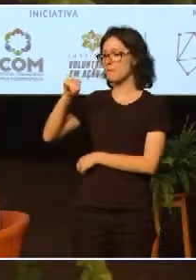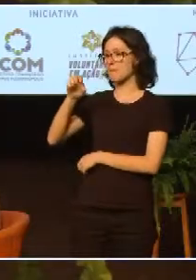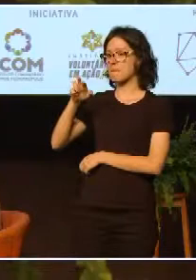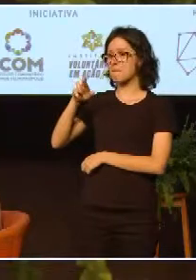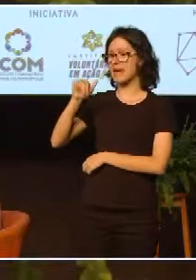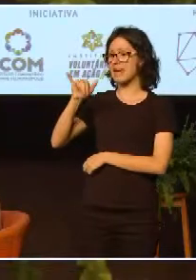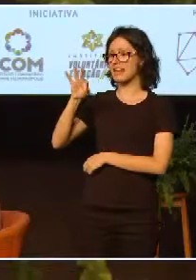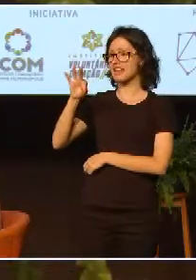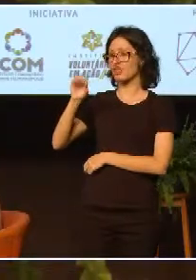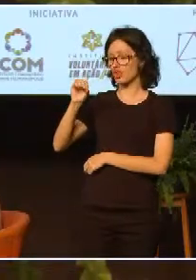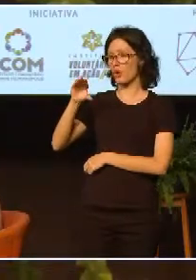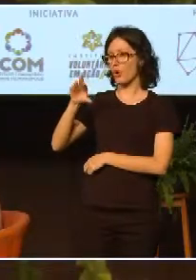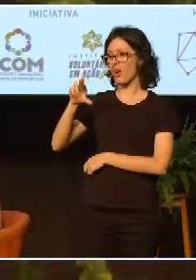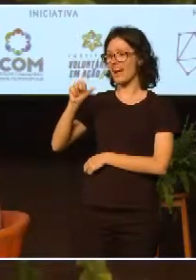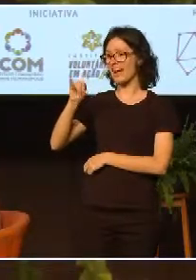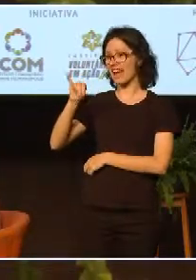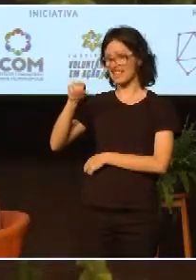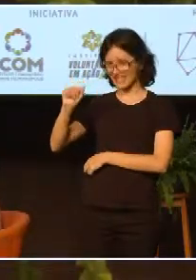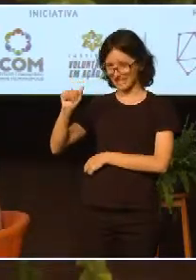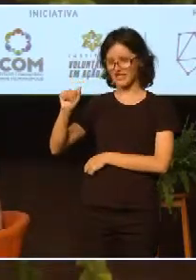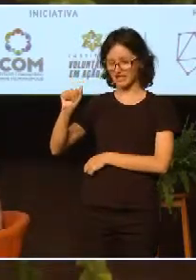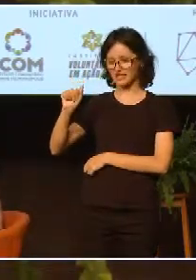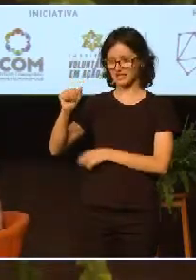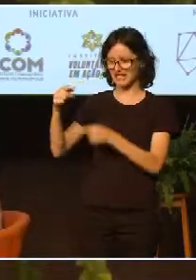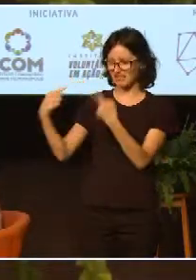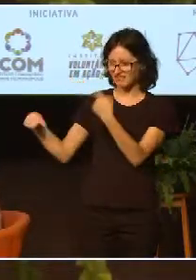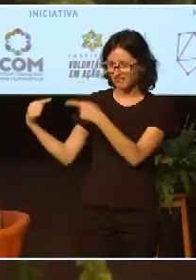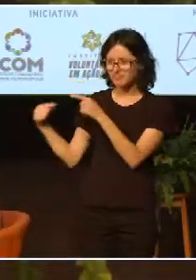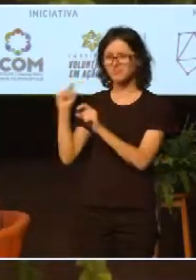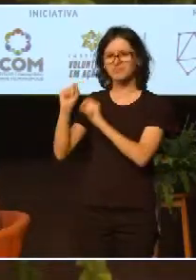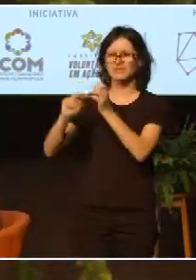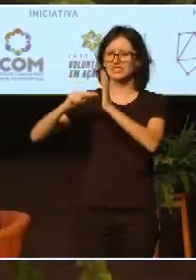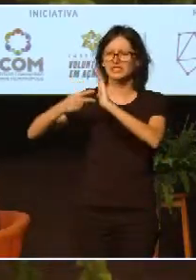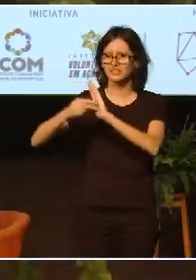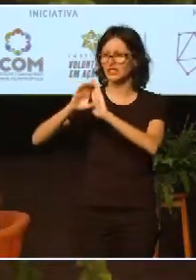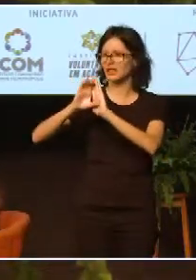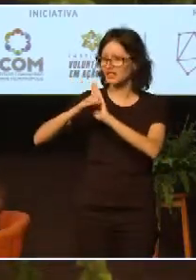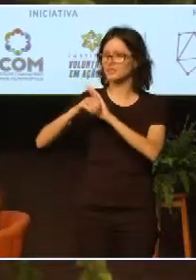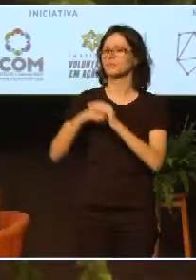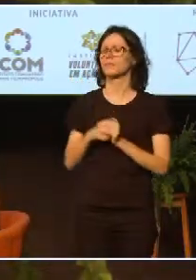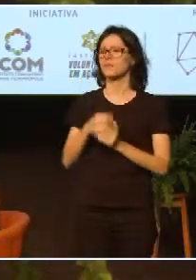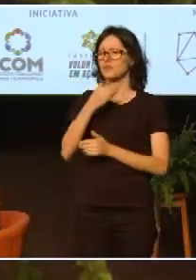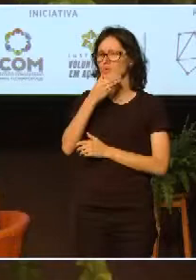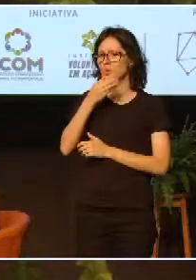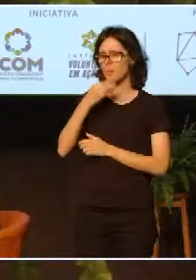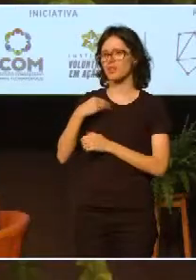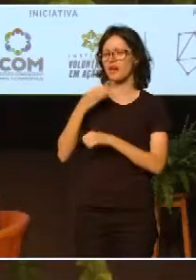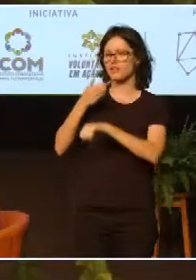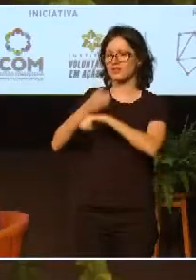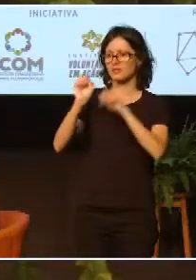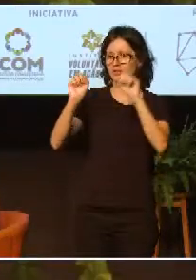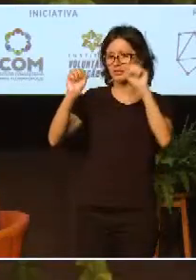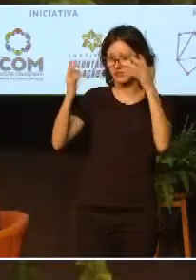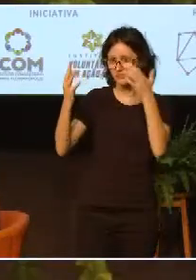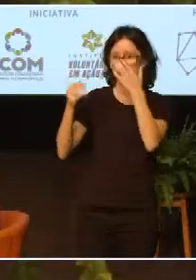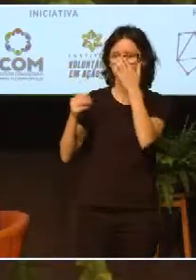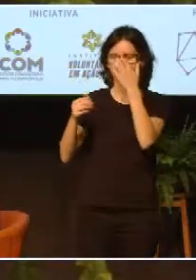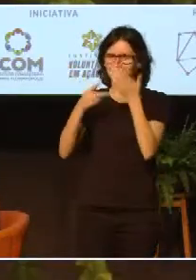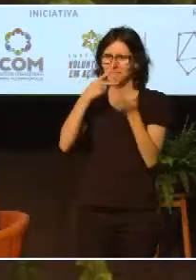né? Na minha percepção, a falácia da meritocracia, que um cara, num evento que eu estava, é uma falácia,